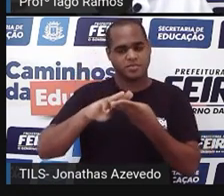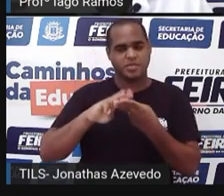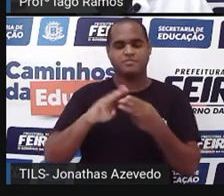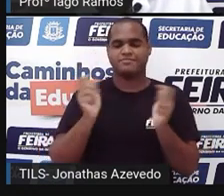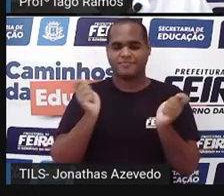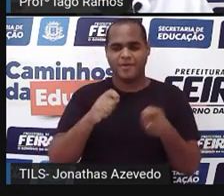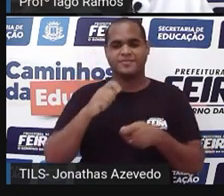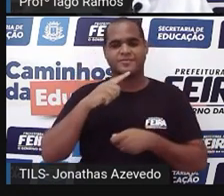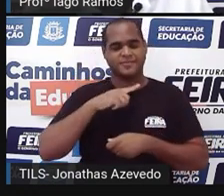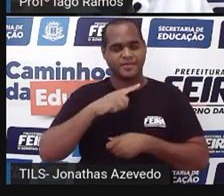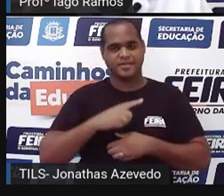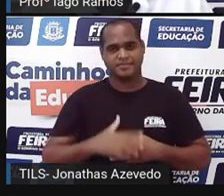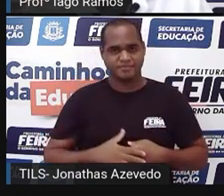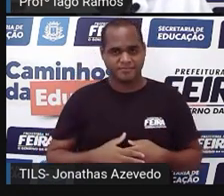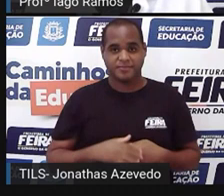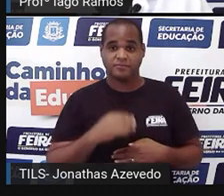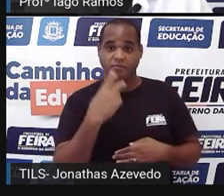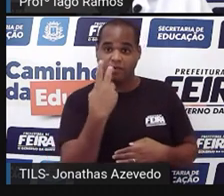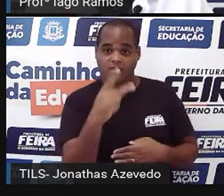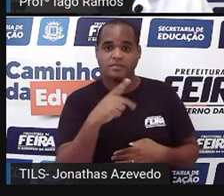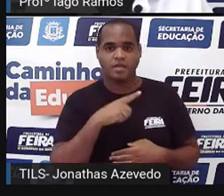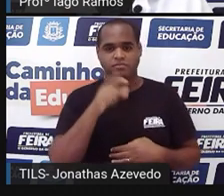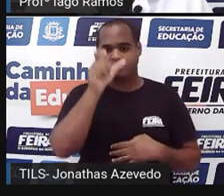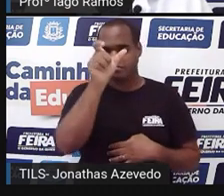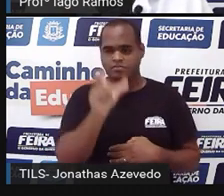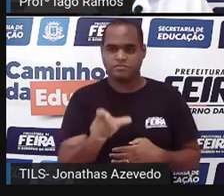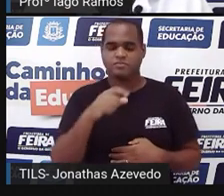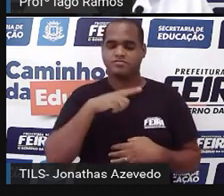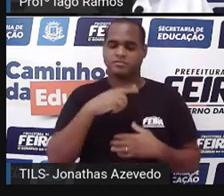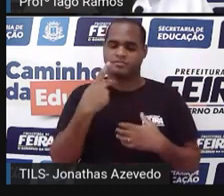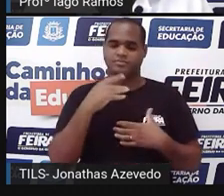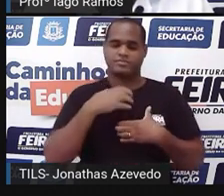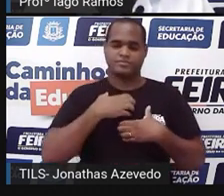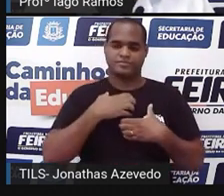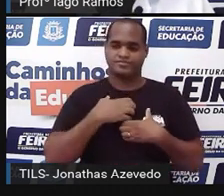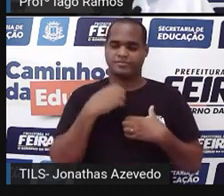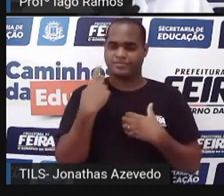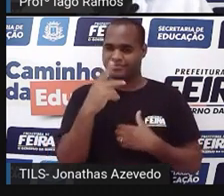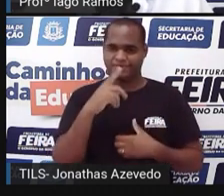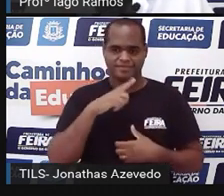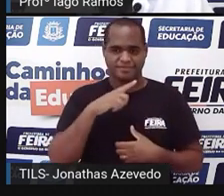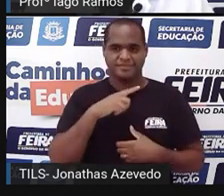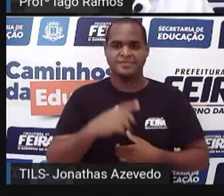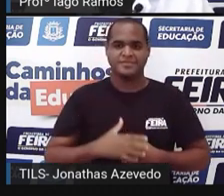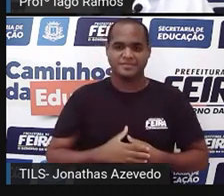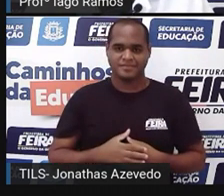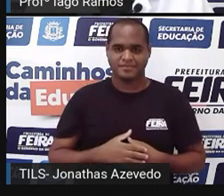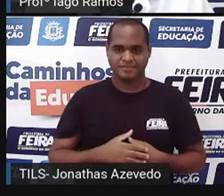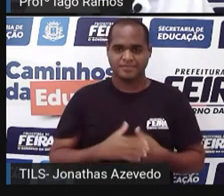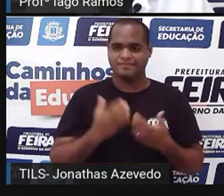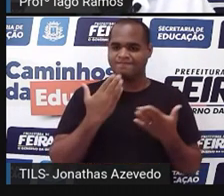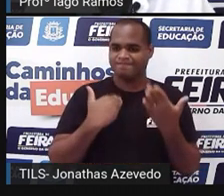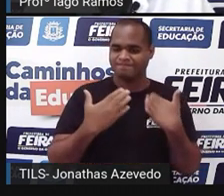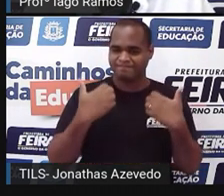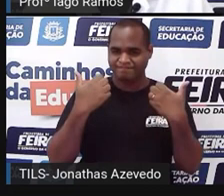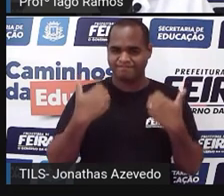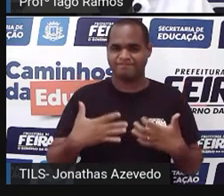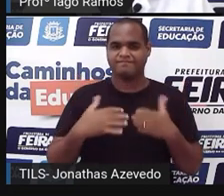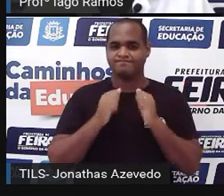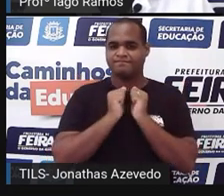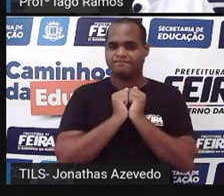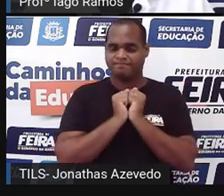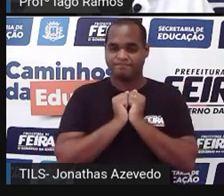matemática tá bom você vai ser o personagem dessa situação aqui certo então vem comigo